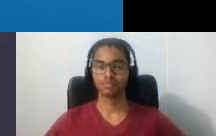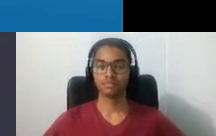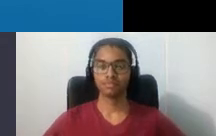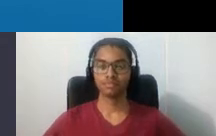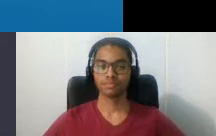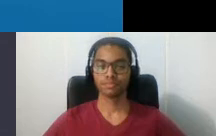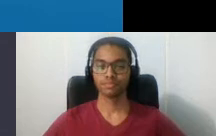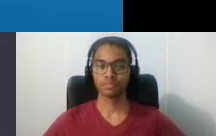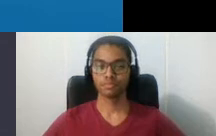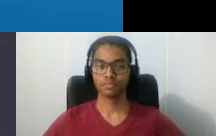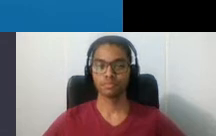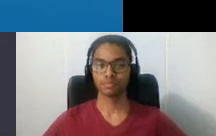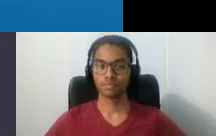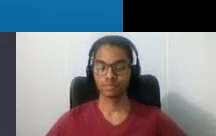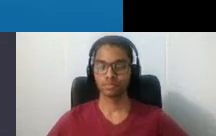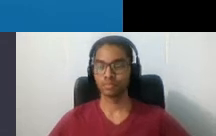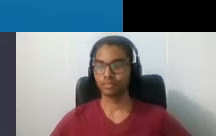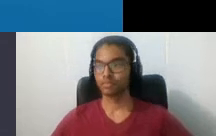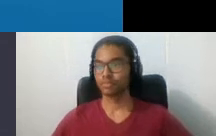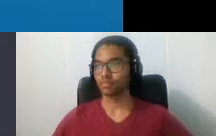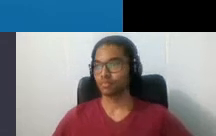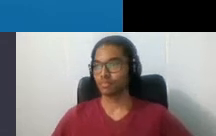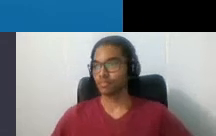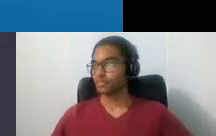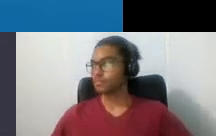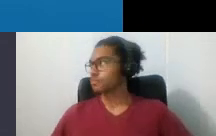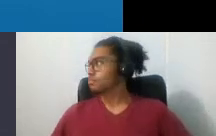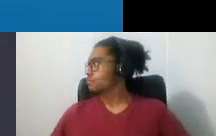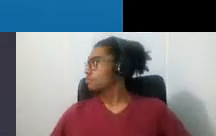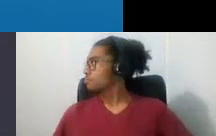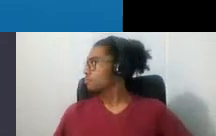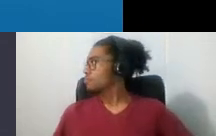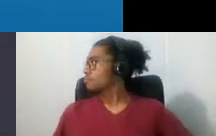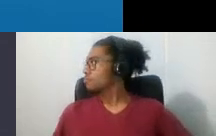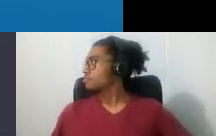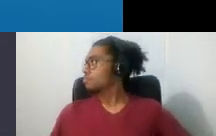Especialmente elasticidade à compressão.